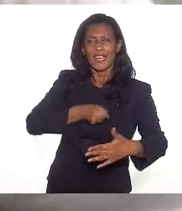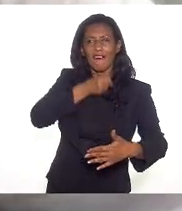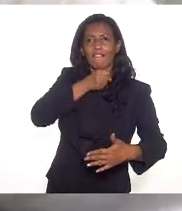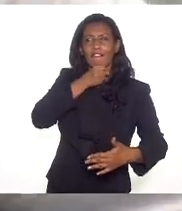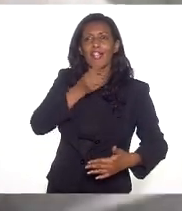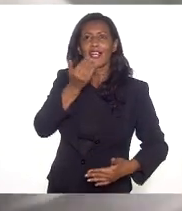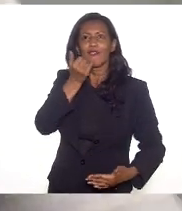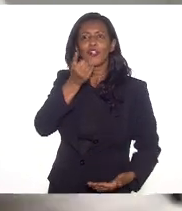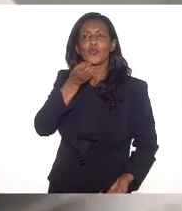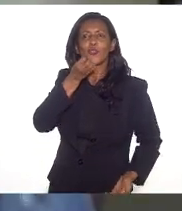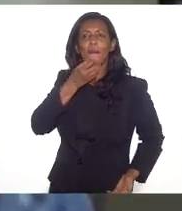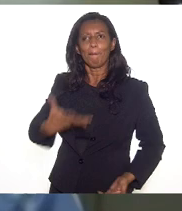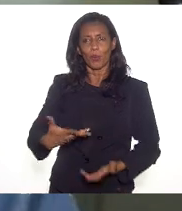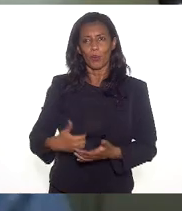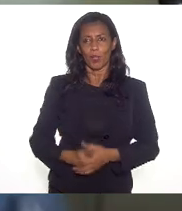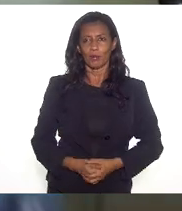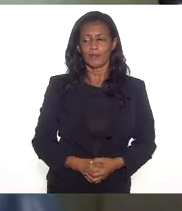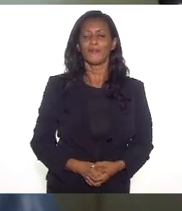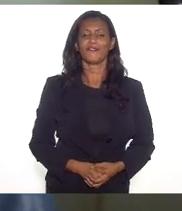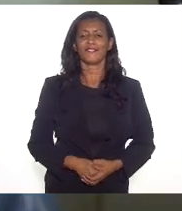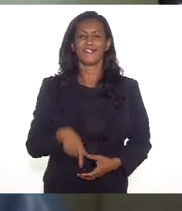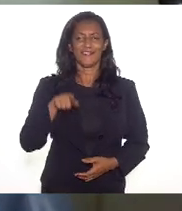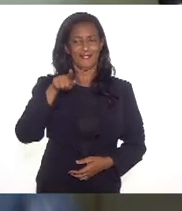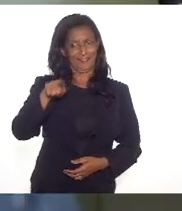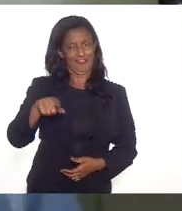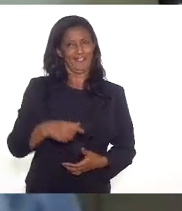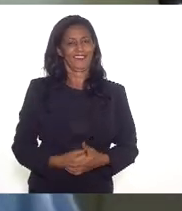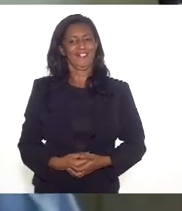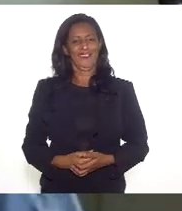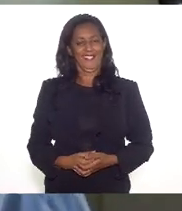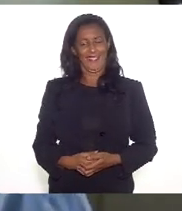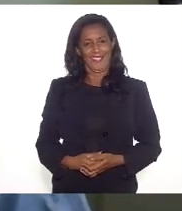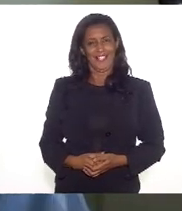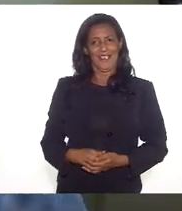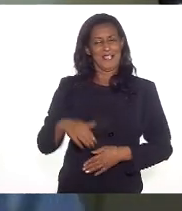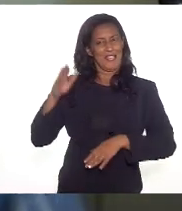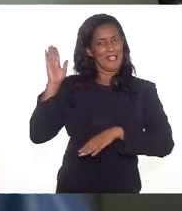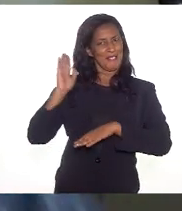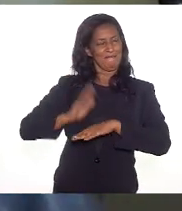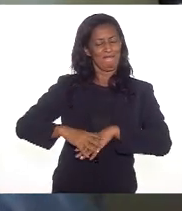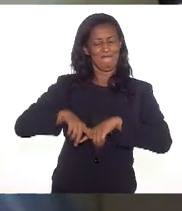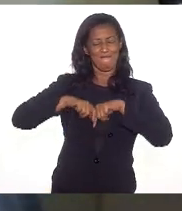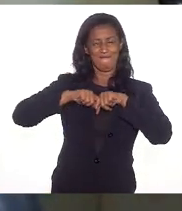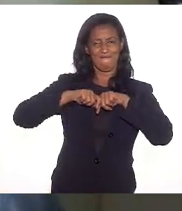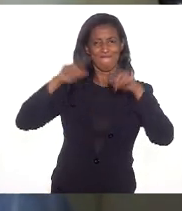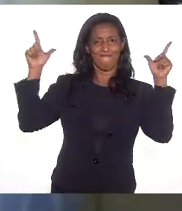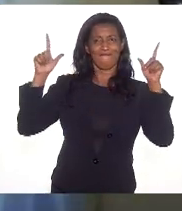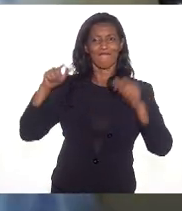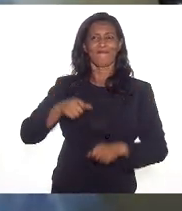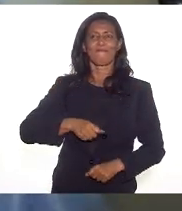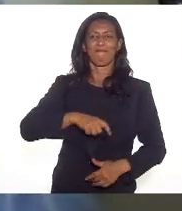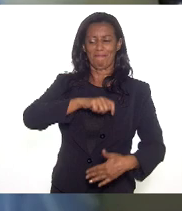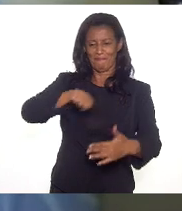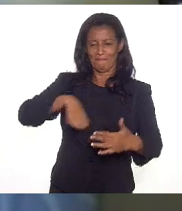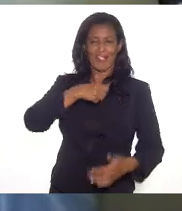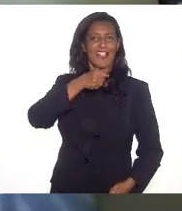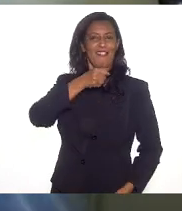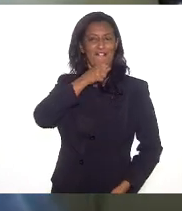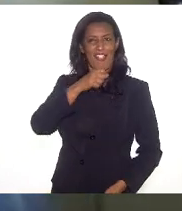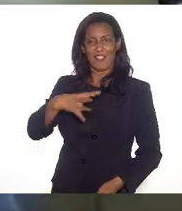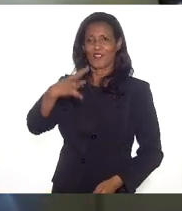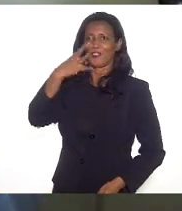deputado Luiz Paulo. É verdade, esse é um dos grandes provérbios sobre panela que eu admiro